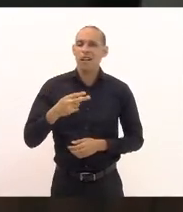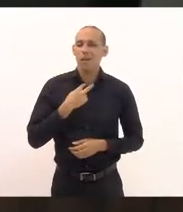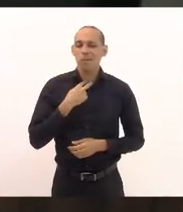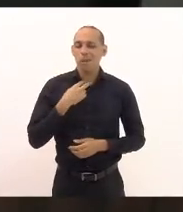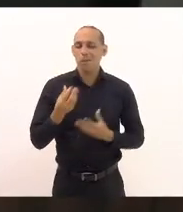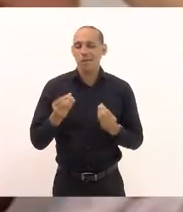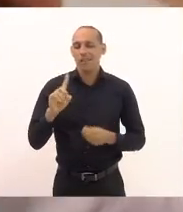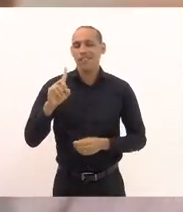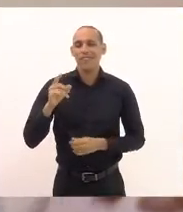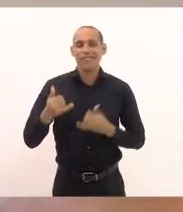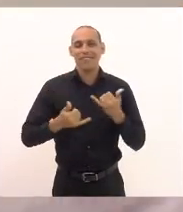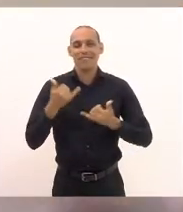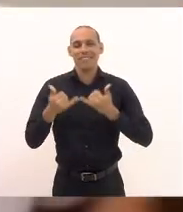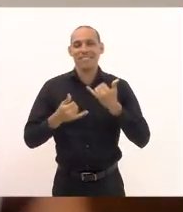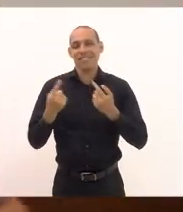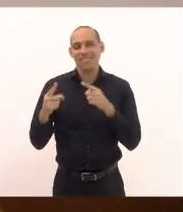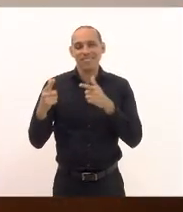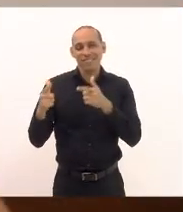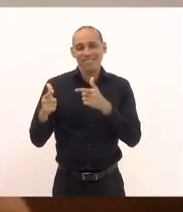muito.